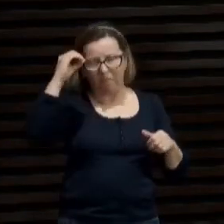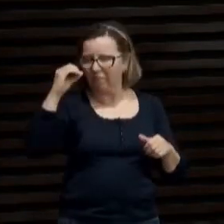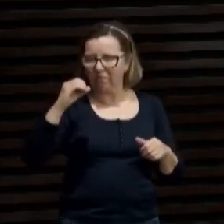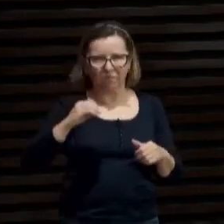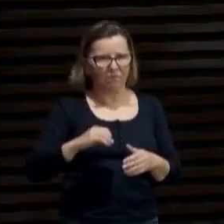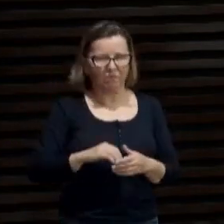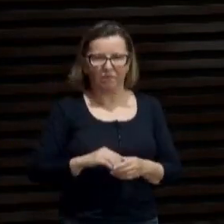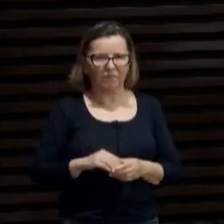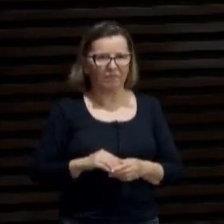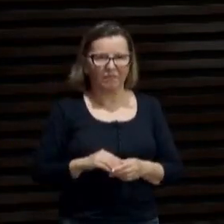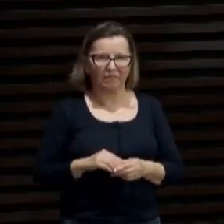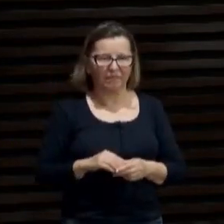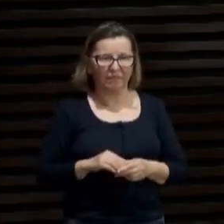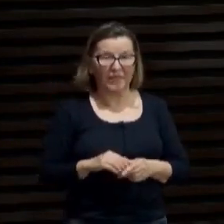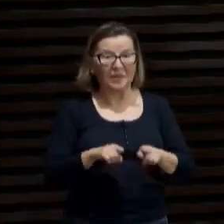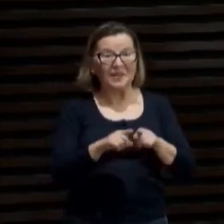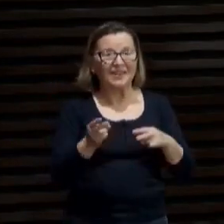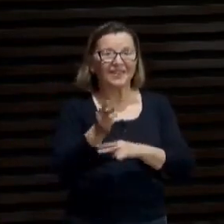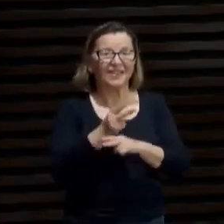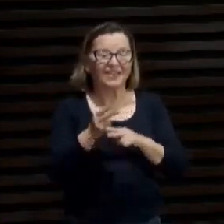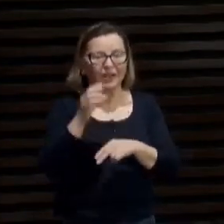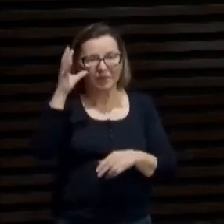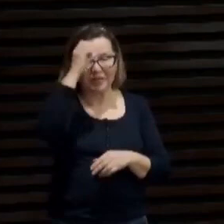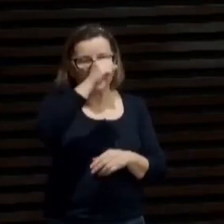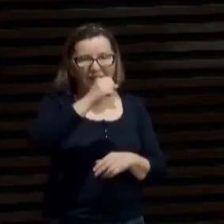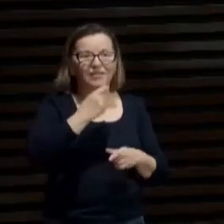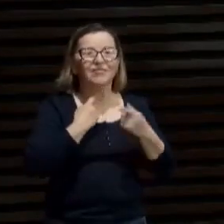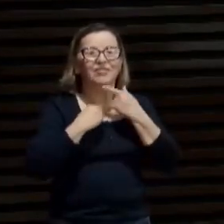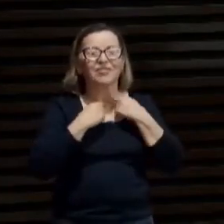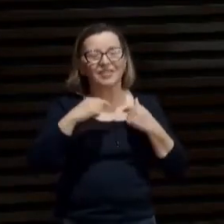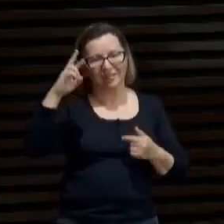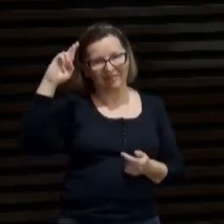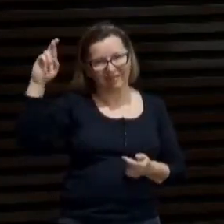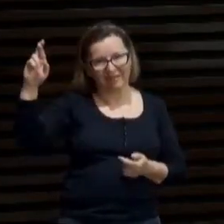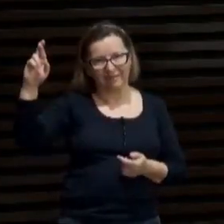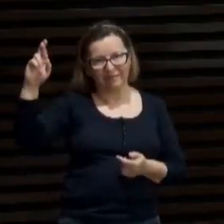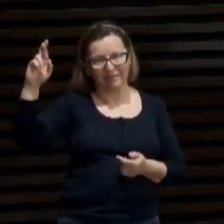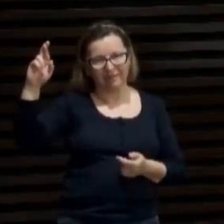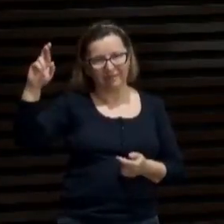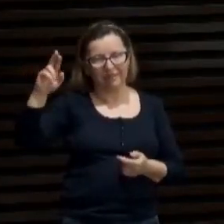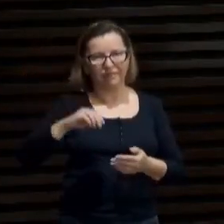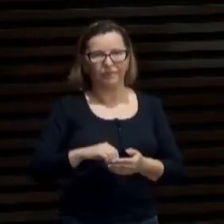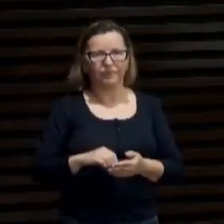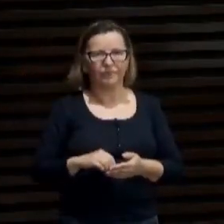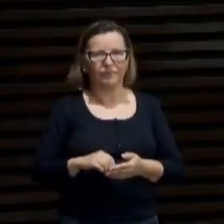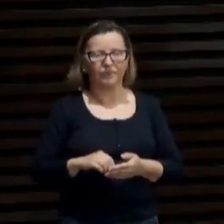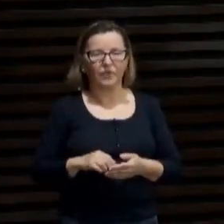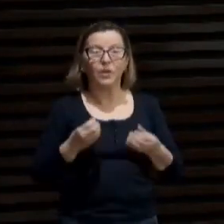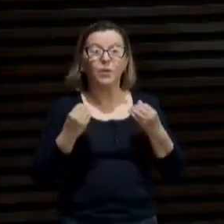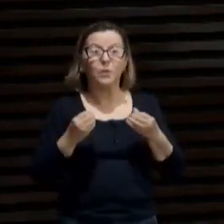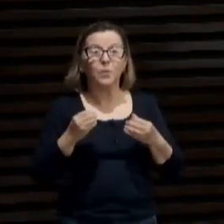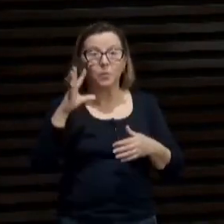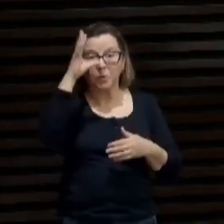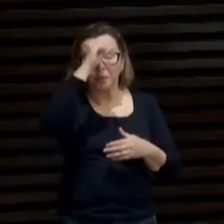sejam tolos, mas procurai compreender qual é a vontade do Senhor. E aonde você vai compreender a vontade do Senhor?